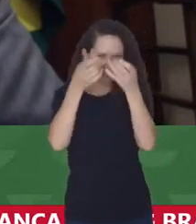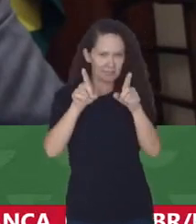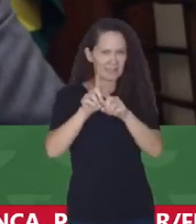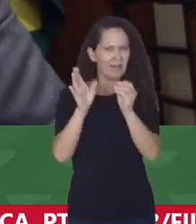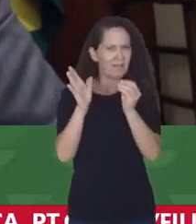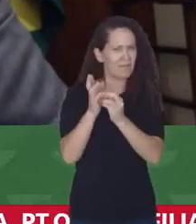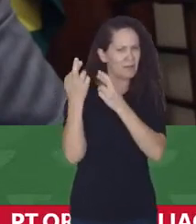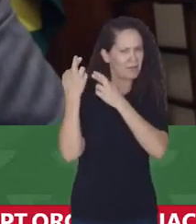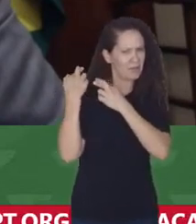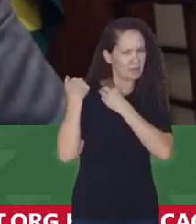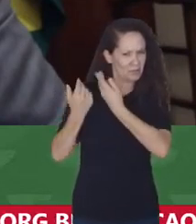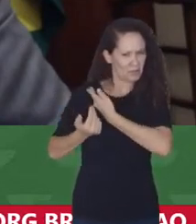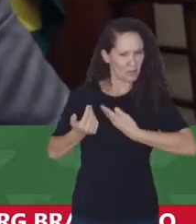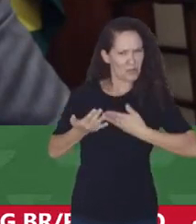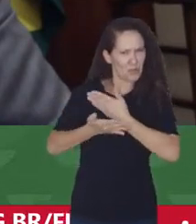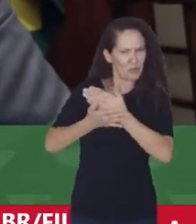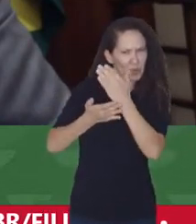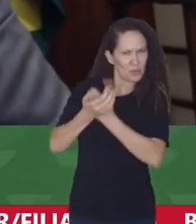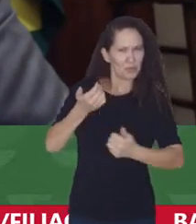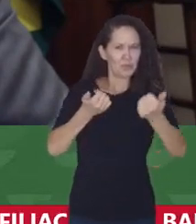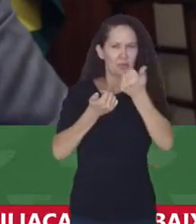do golpe, de não ter